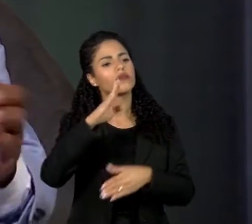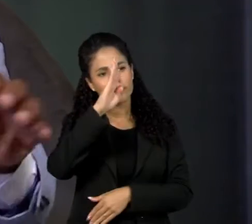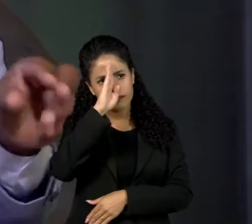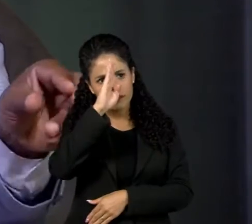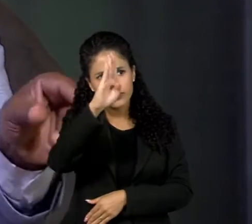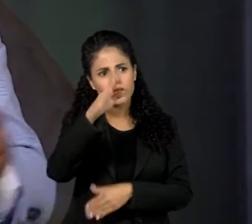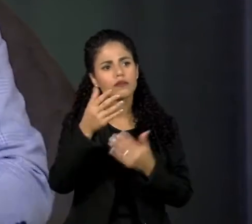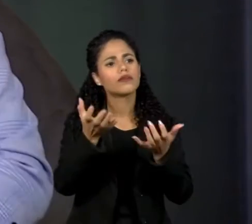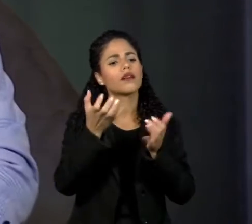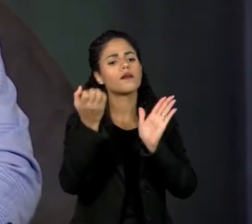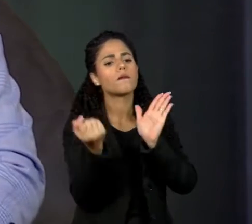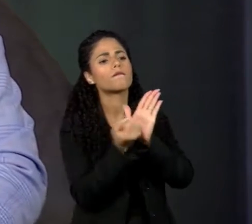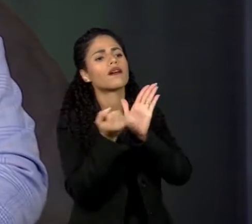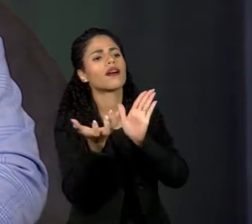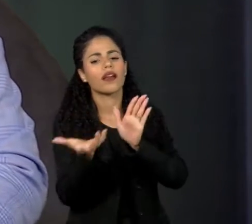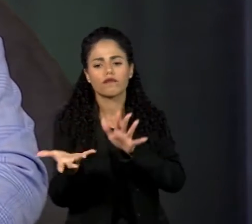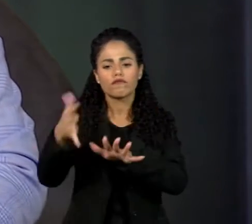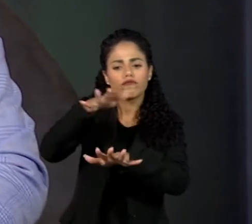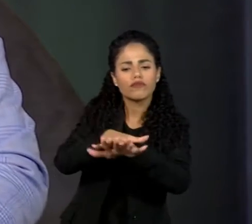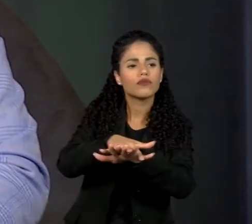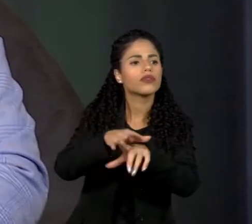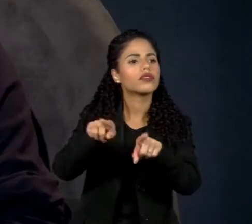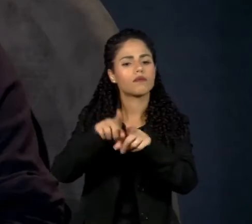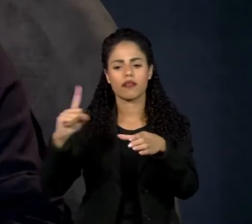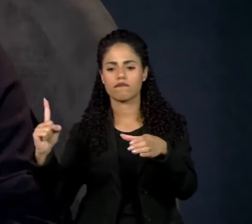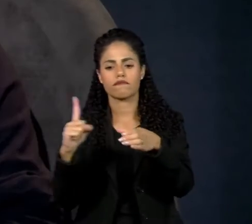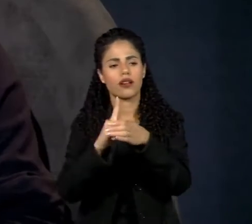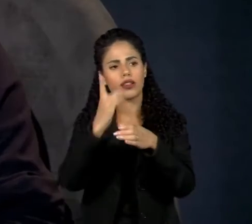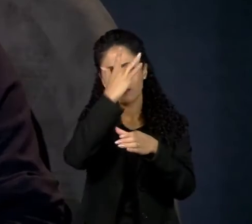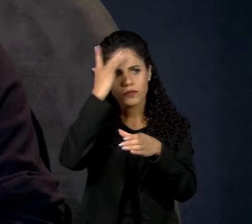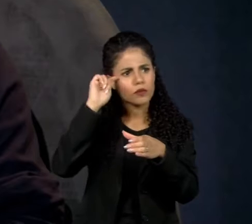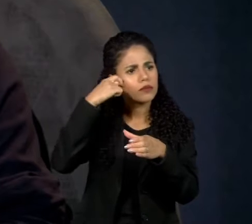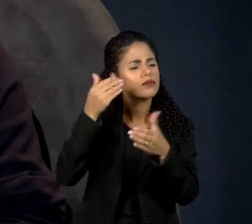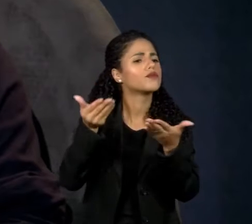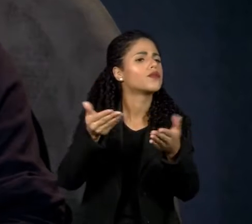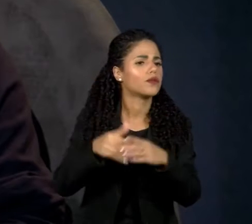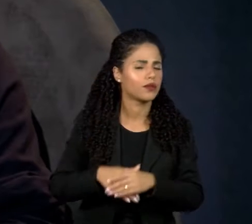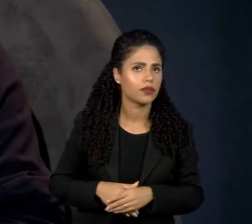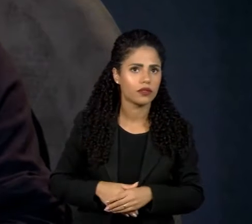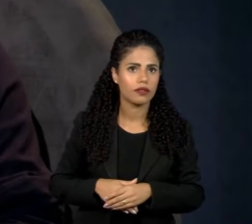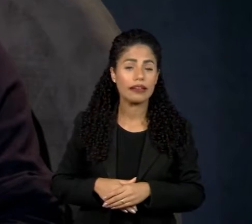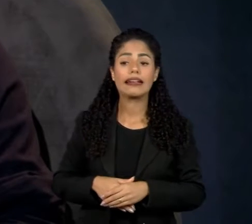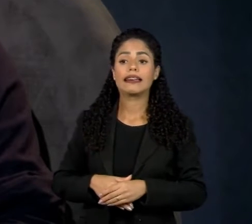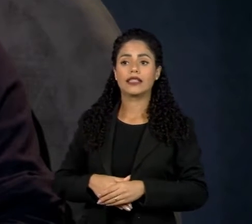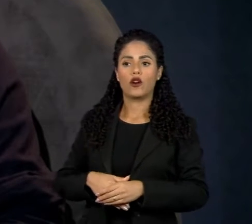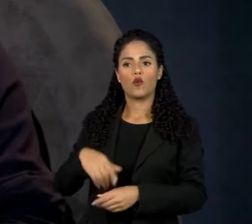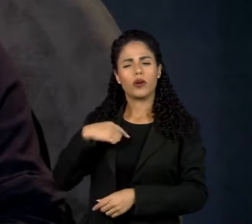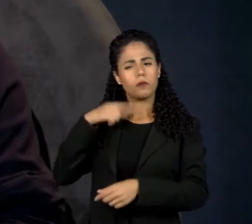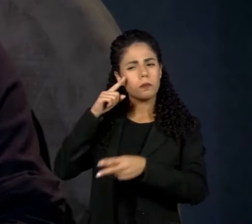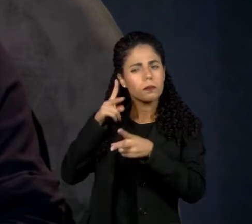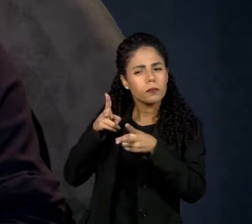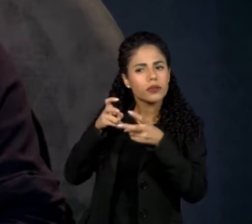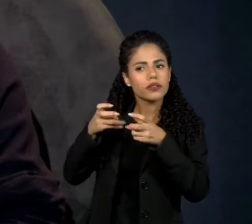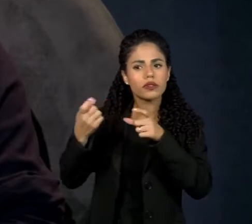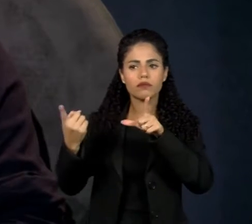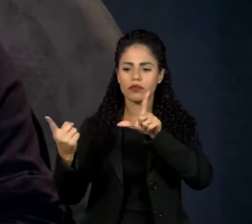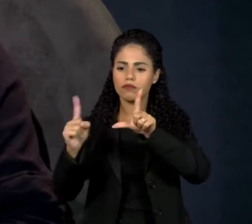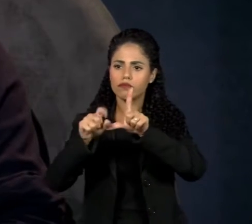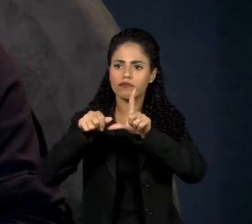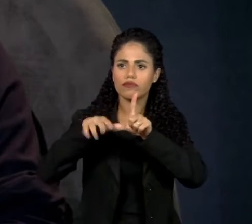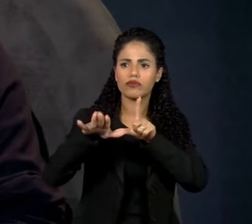Quelê com relação à inclusão e valorização do profissional negro? Eu sinto que o mercado de influência ele ficou um ambiente